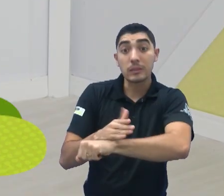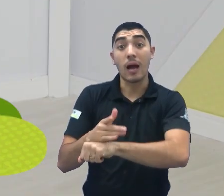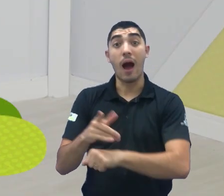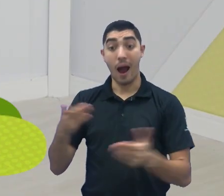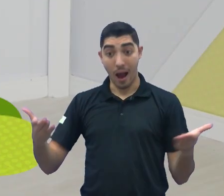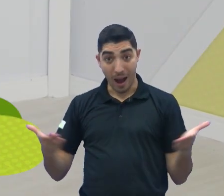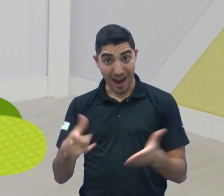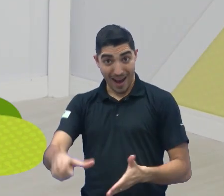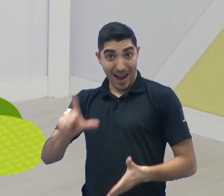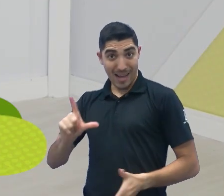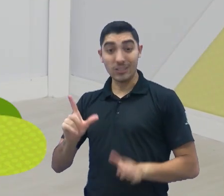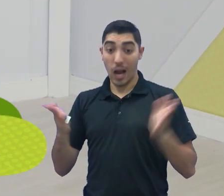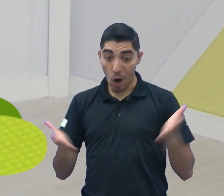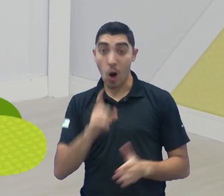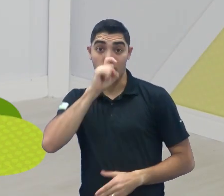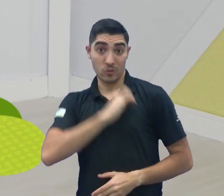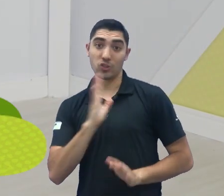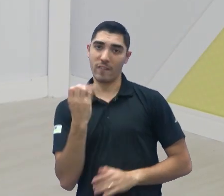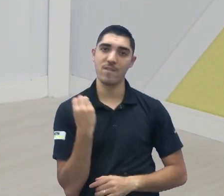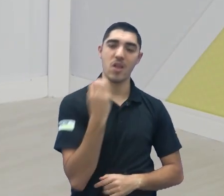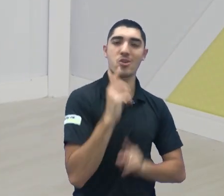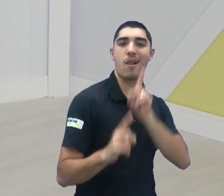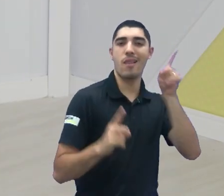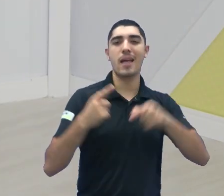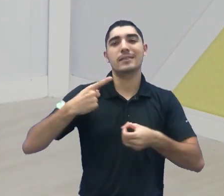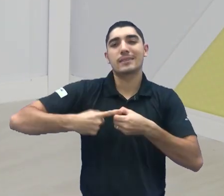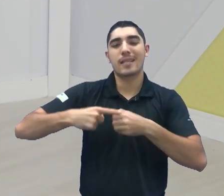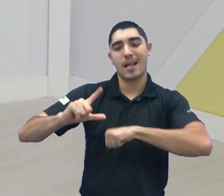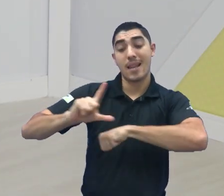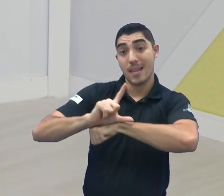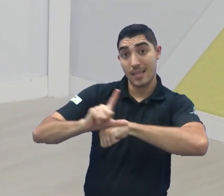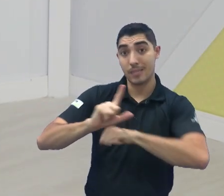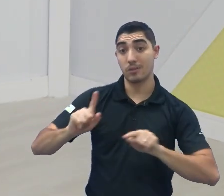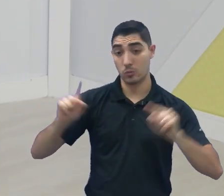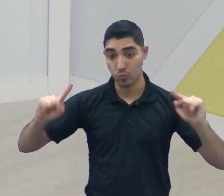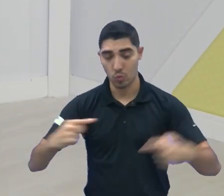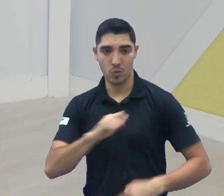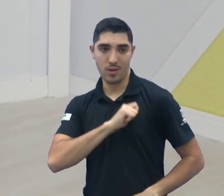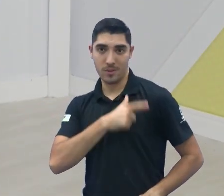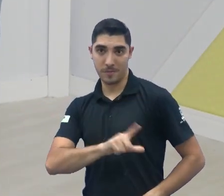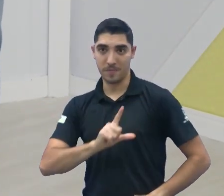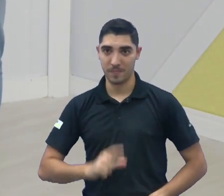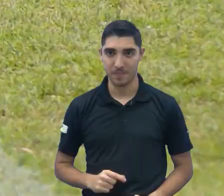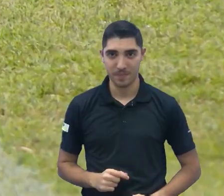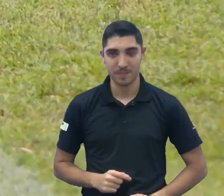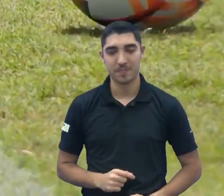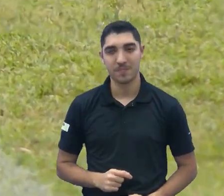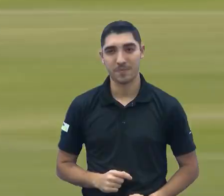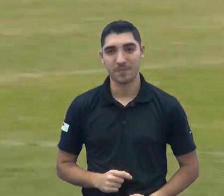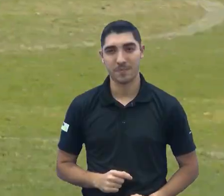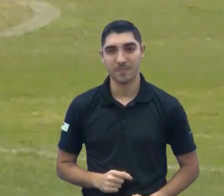As imagens são do DJ Helder Soares. Solta, Matheus!